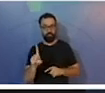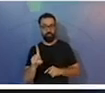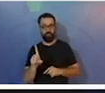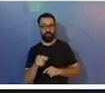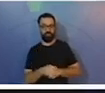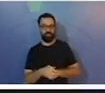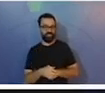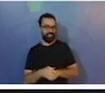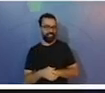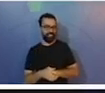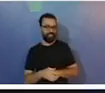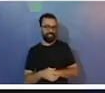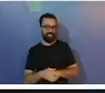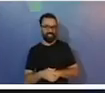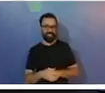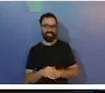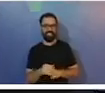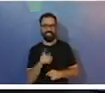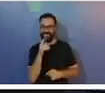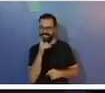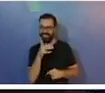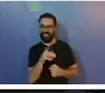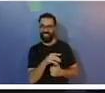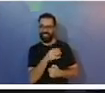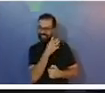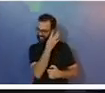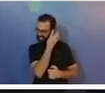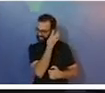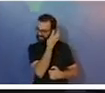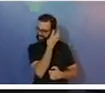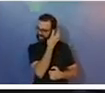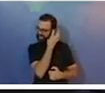E1. Água!